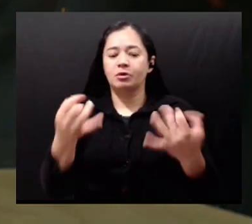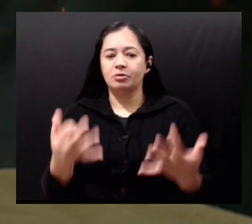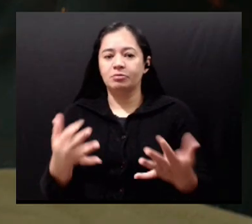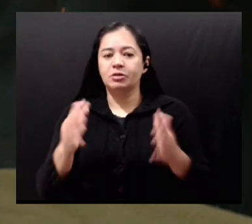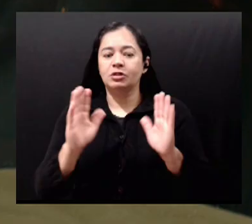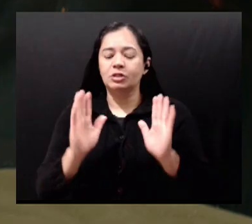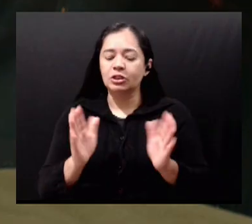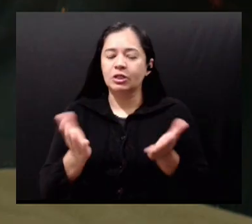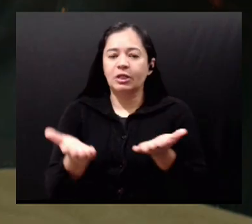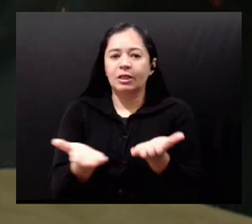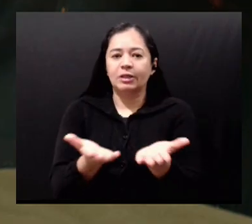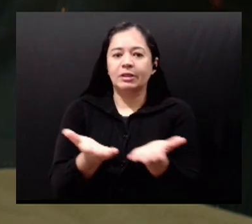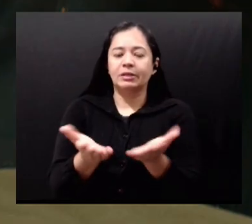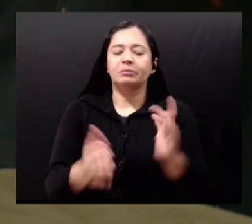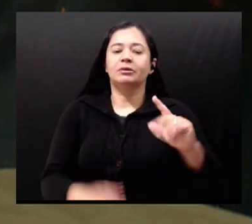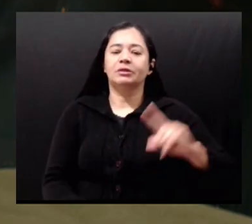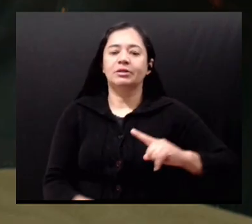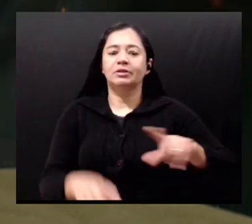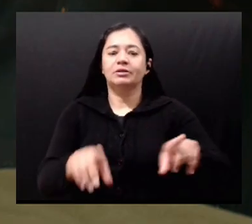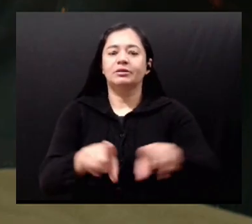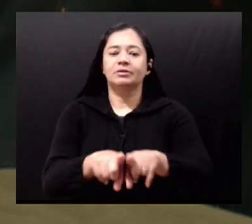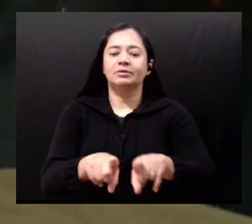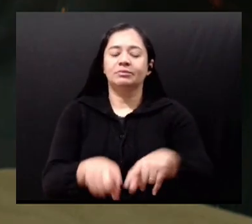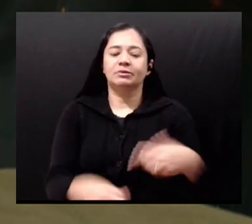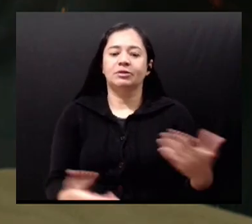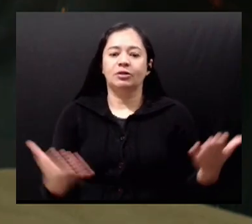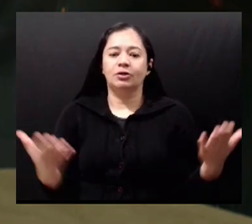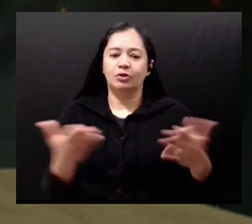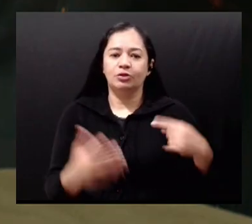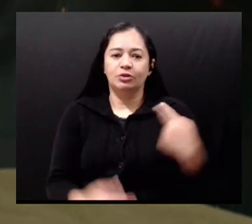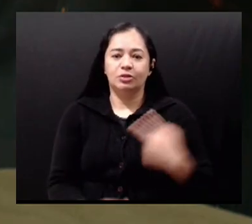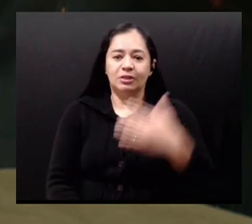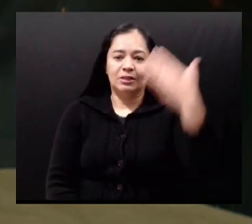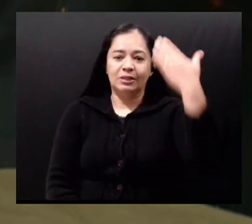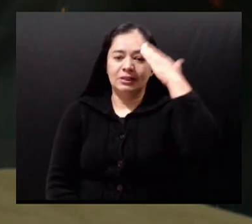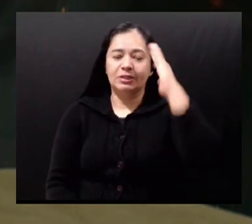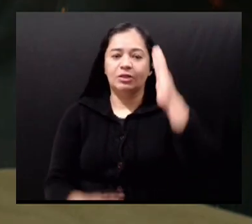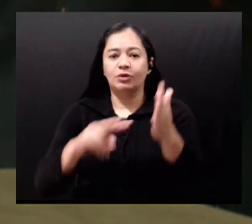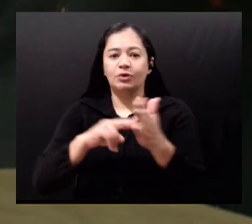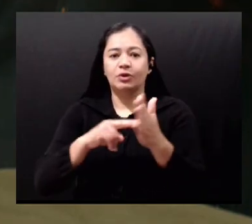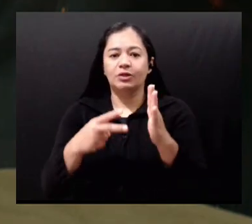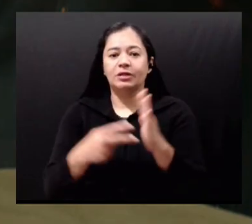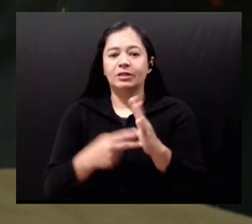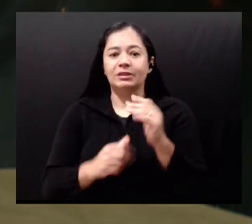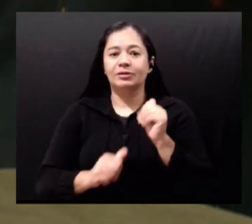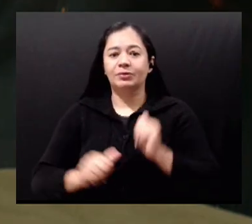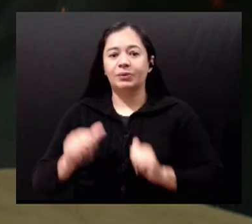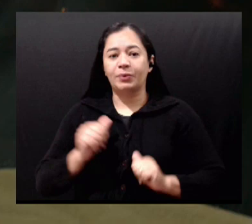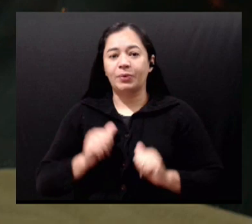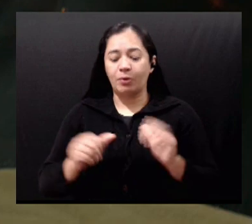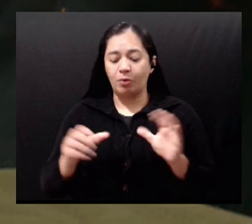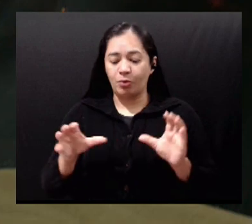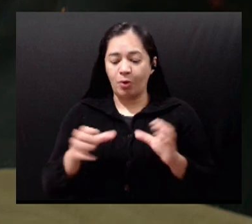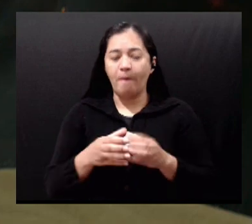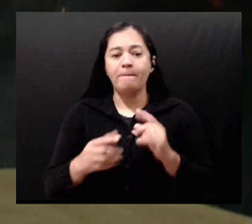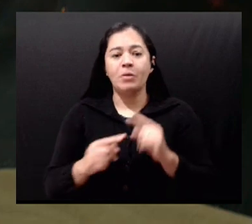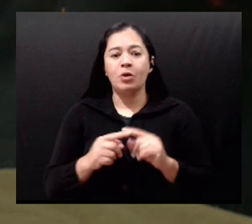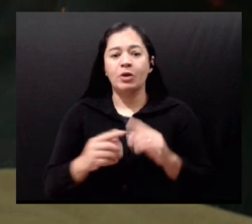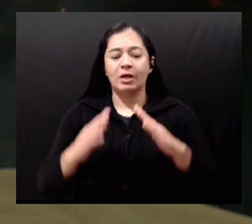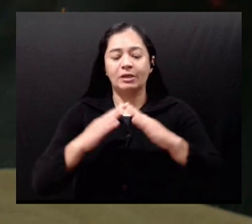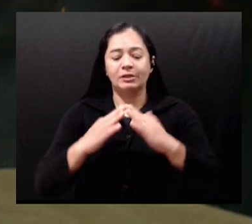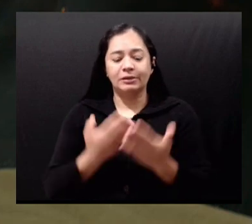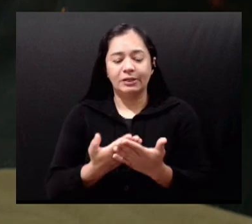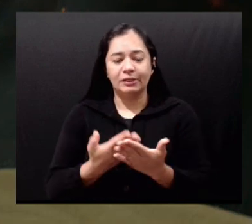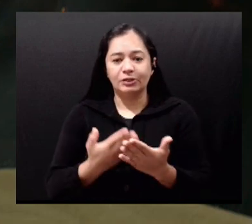Estúdio Câmara de hoje, nós vamos entender o que é ansiedade coletiva, por que ela se espalha em escolas, grupos e redes sociais e